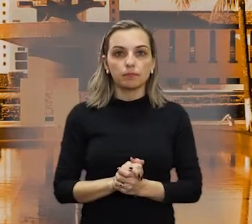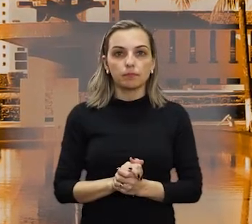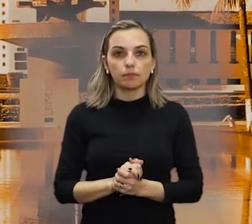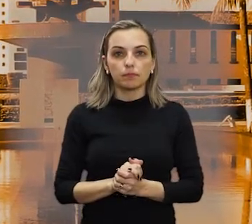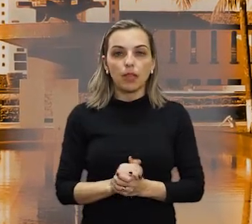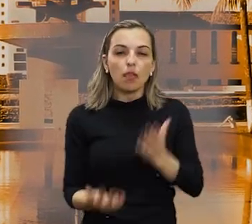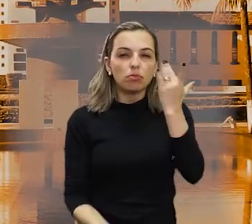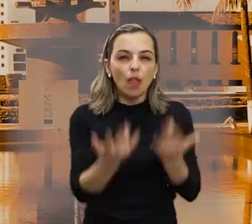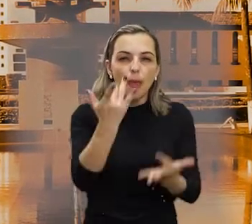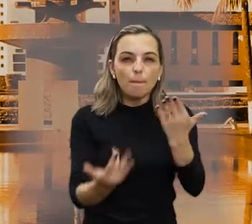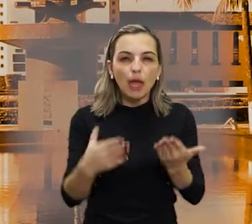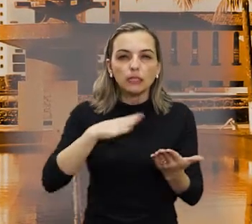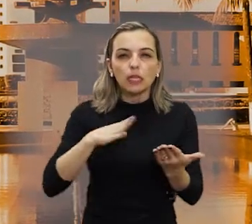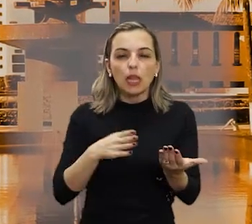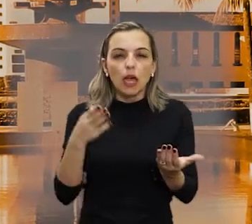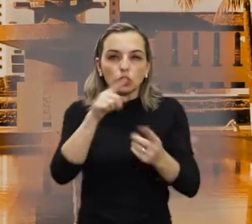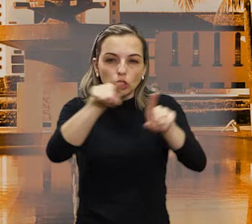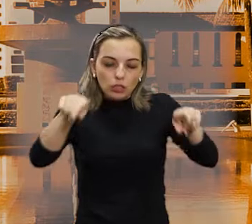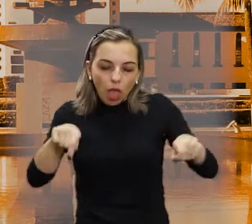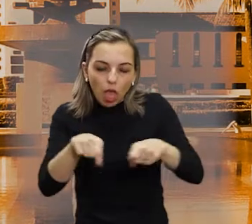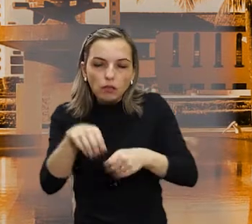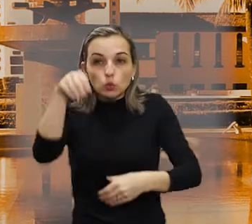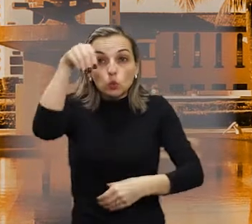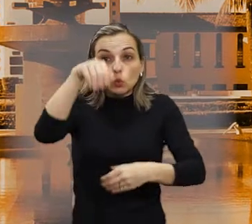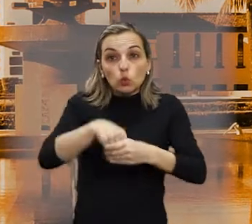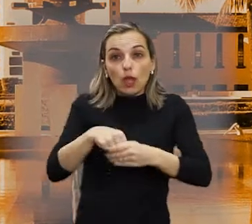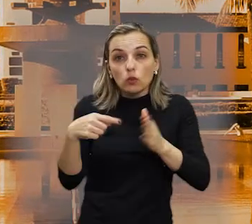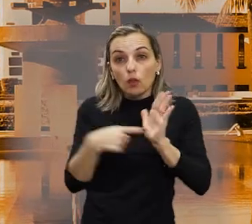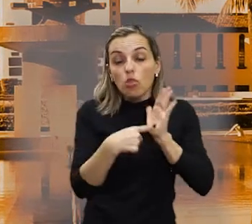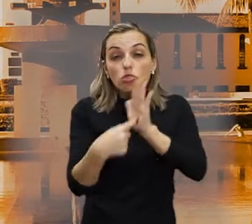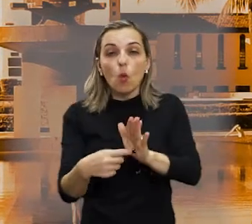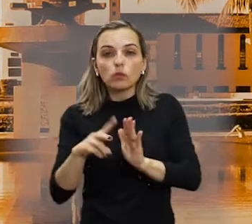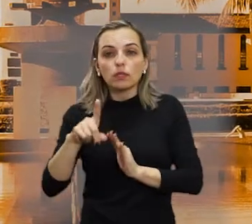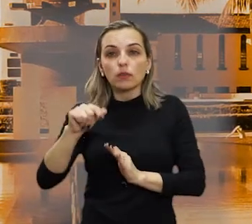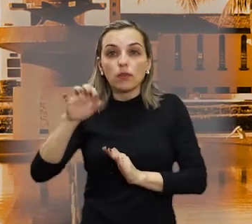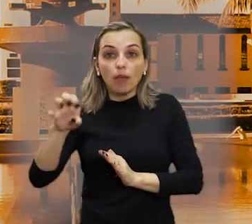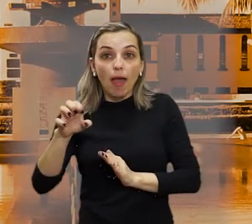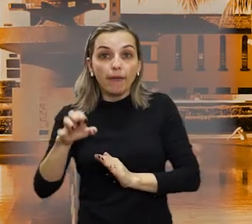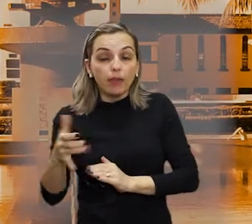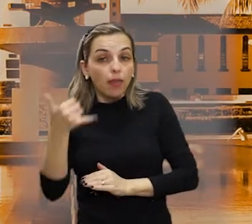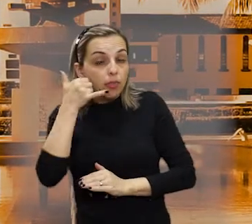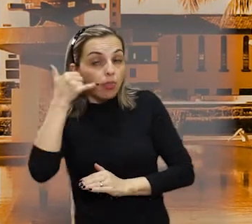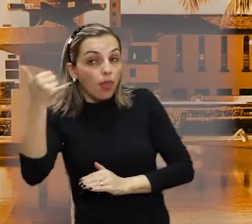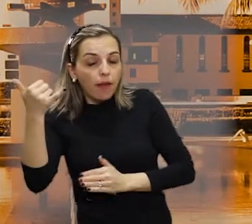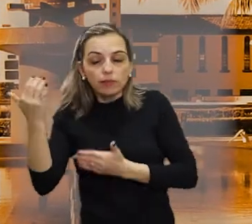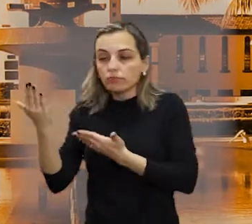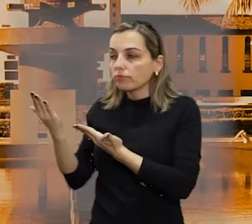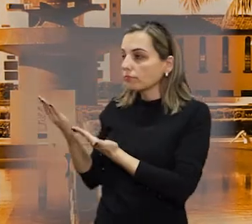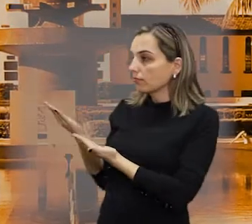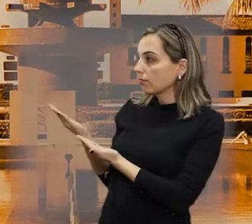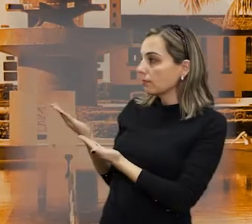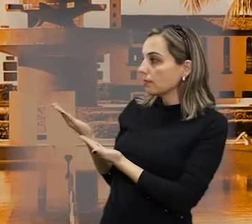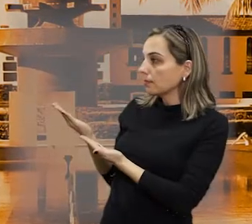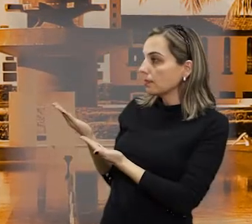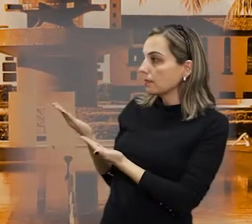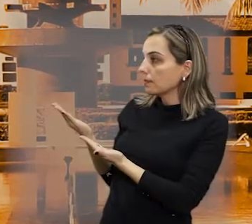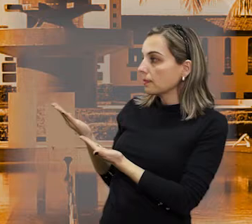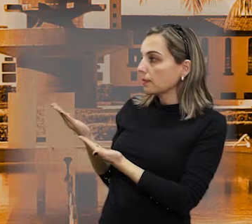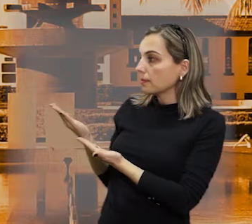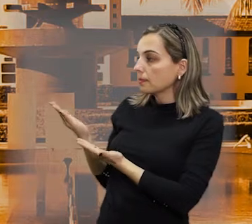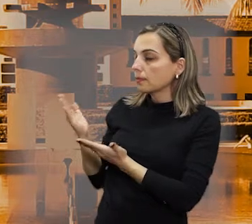urbanas devem ser encaminhadas ao DAI pelo número 0800 770